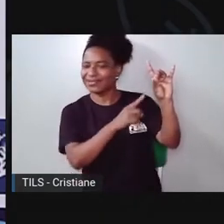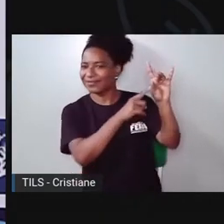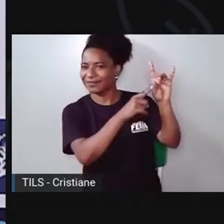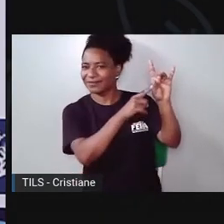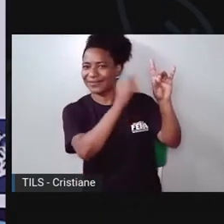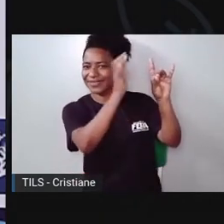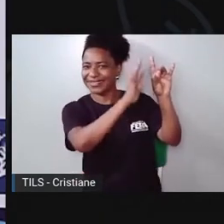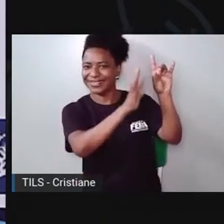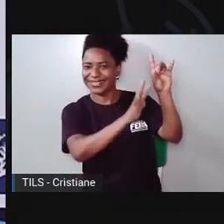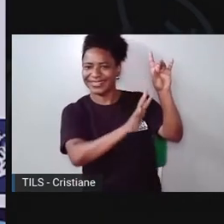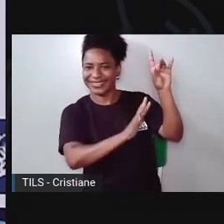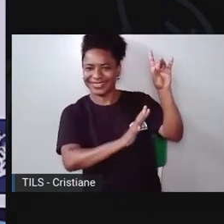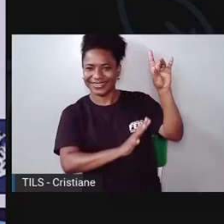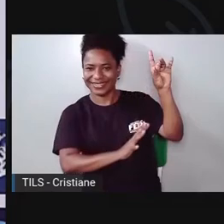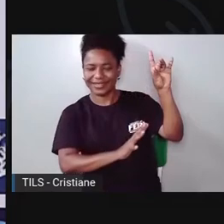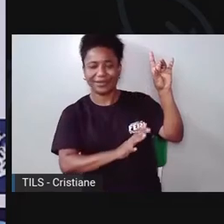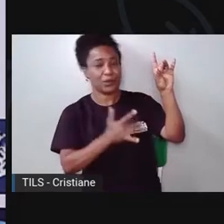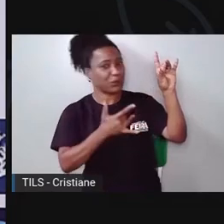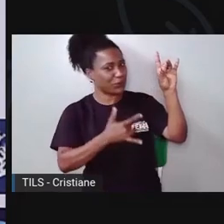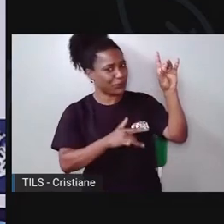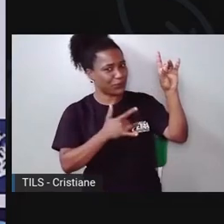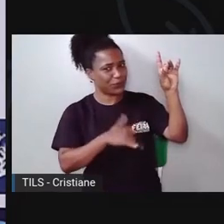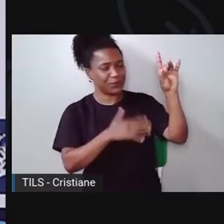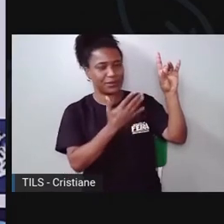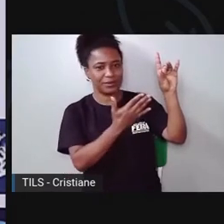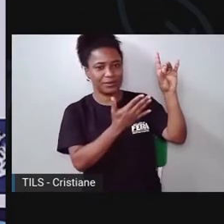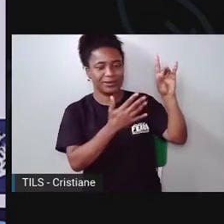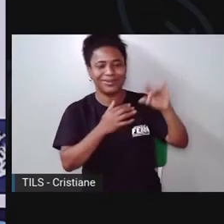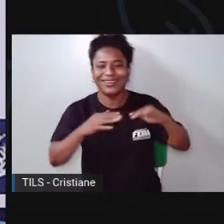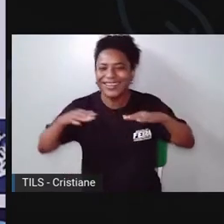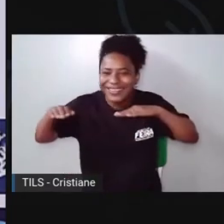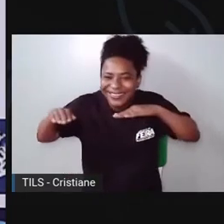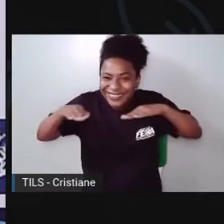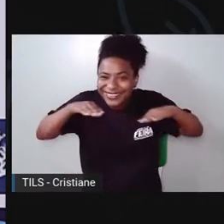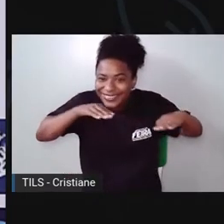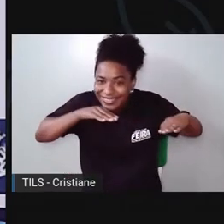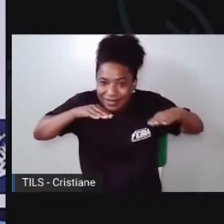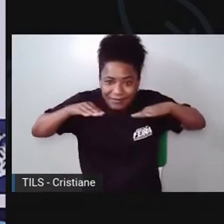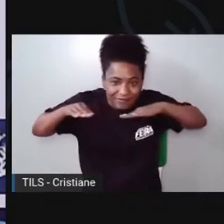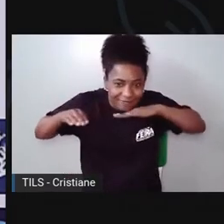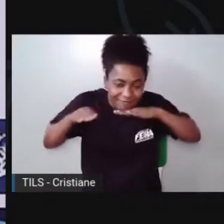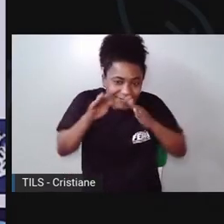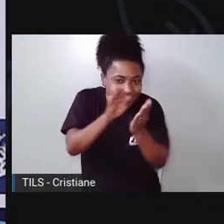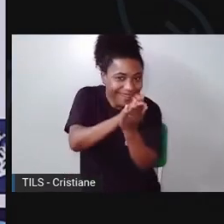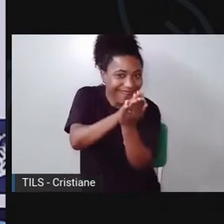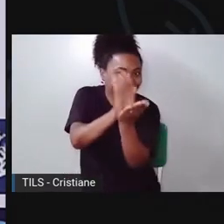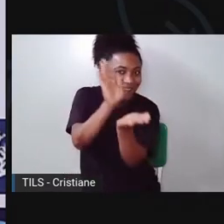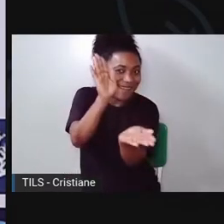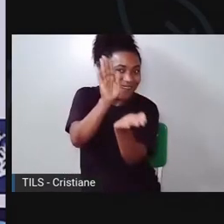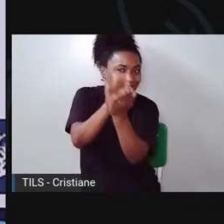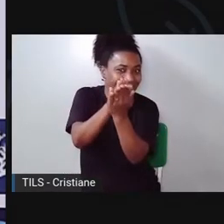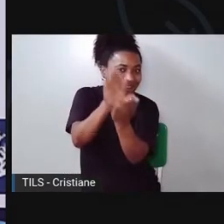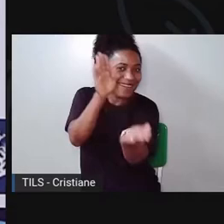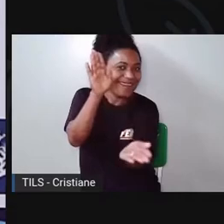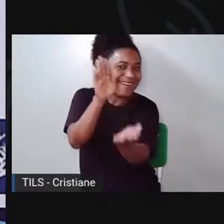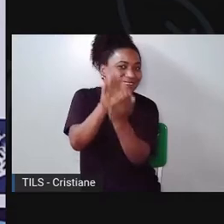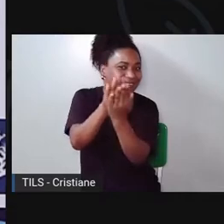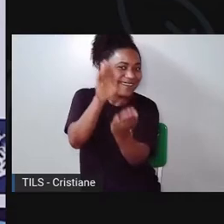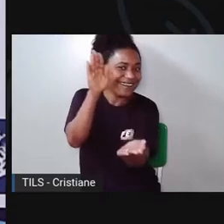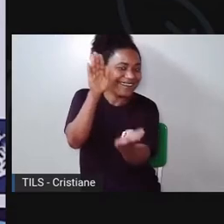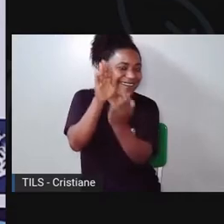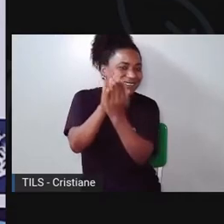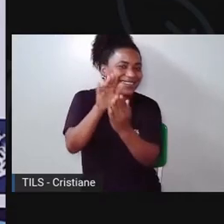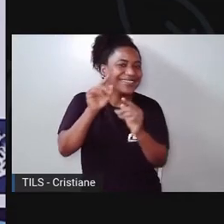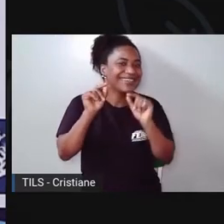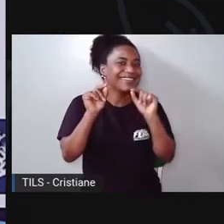Coitadinho do grilo e Oscar é quem é que o jacaré Olha